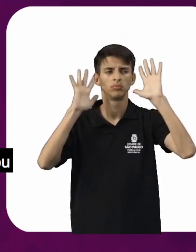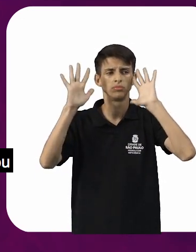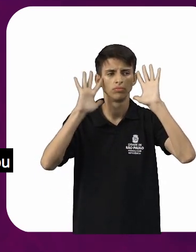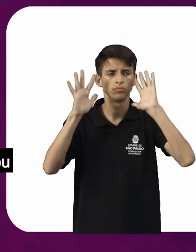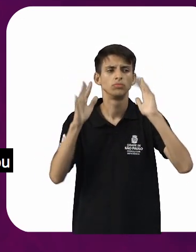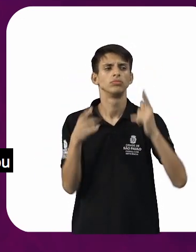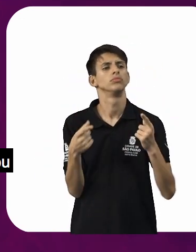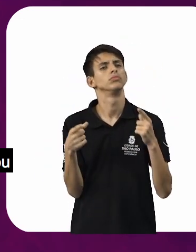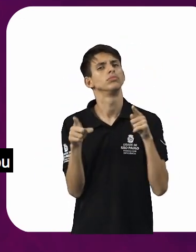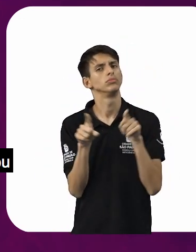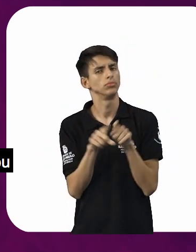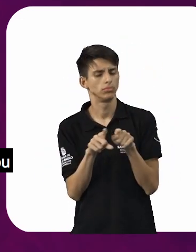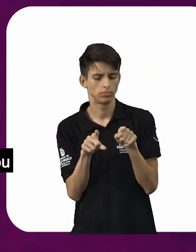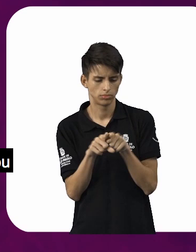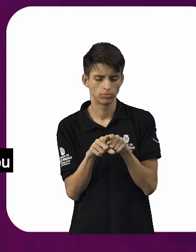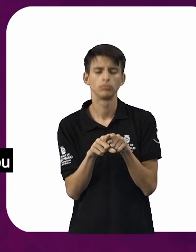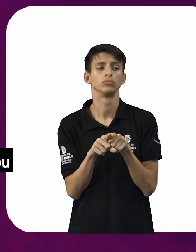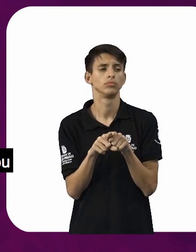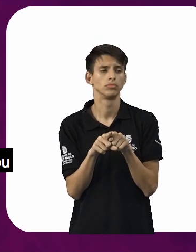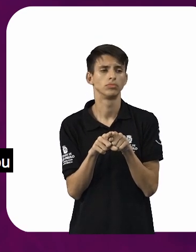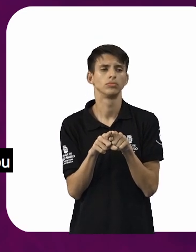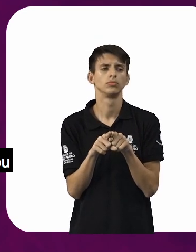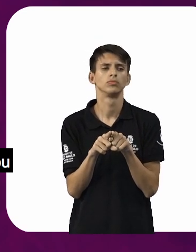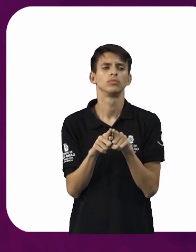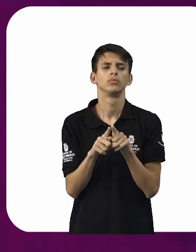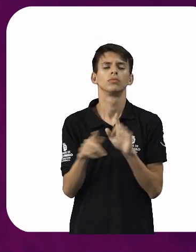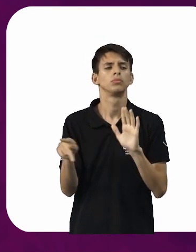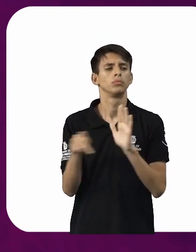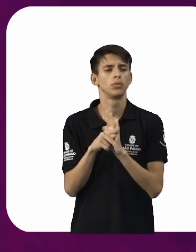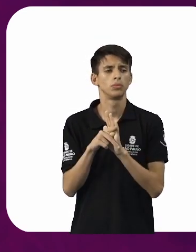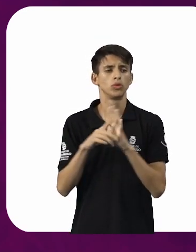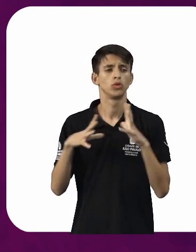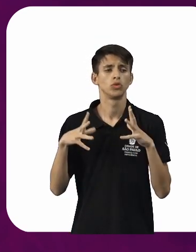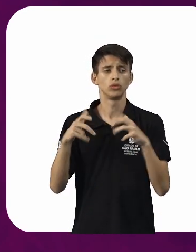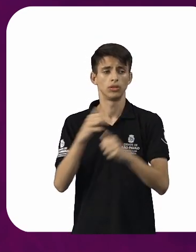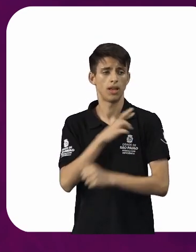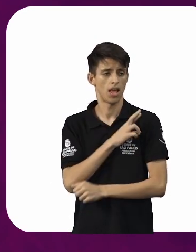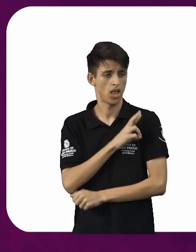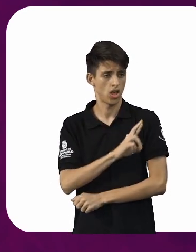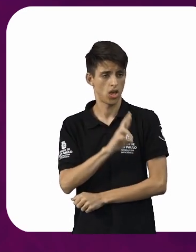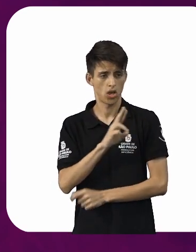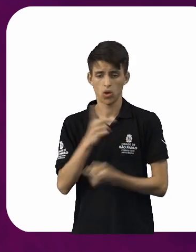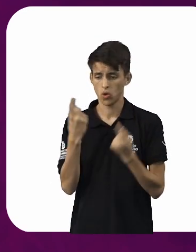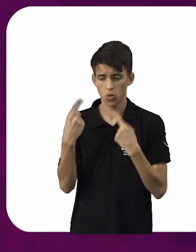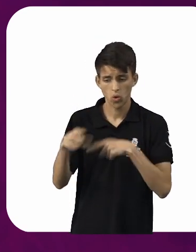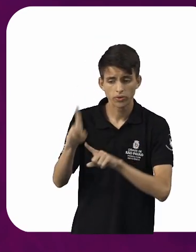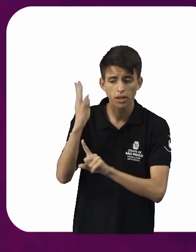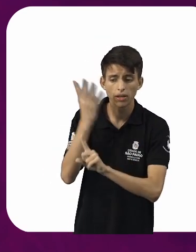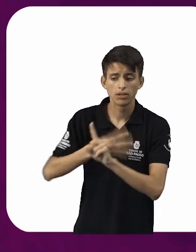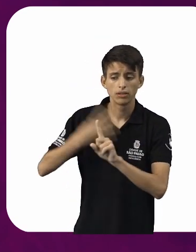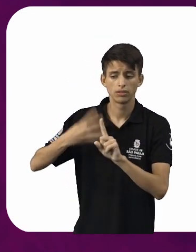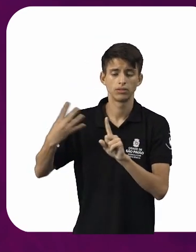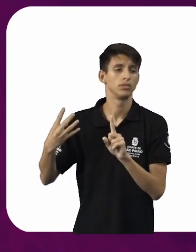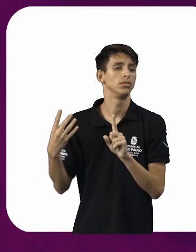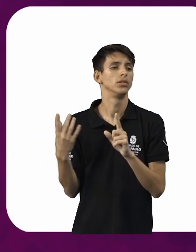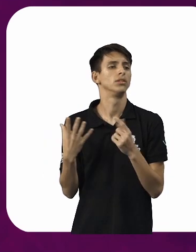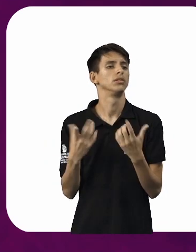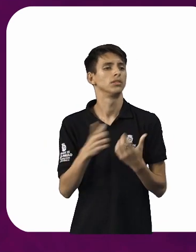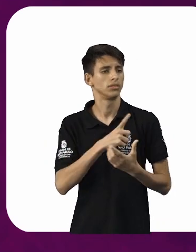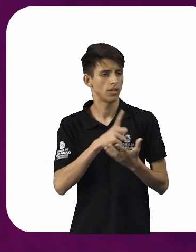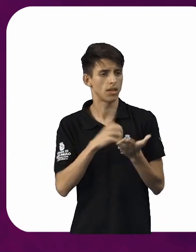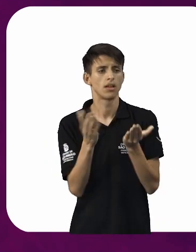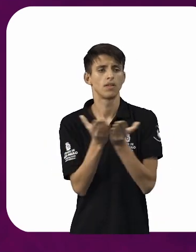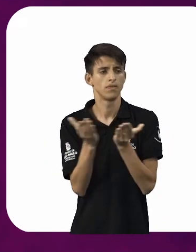reacionárias ou fundamentalistas. Quando a gente fala fundamentalista, veja, não é todo religioso que é contra pessoas LGBTI+. Muitos